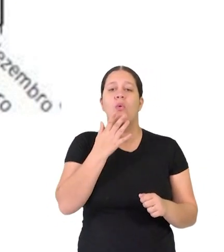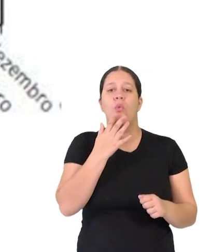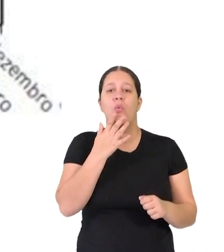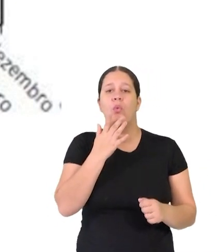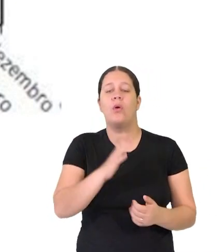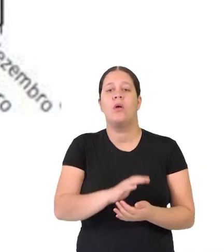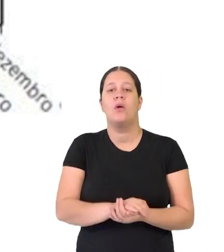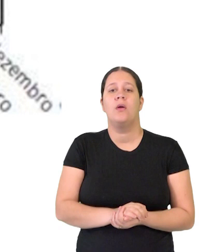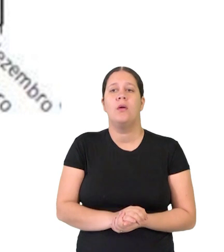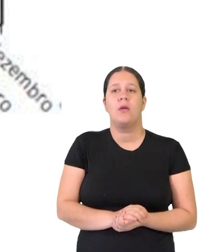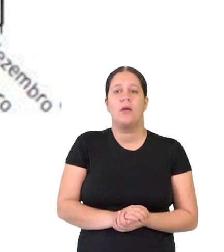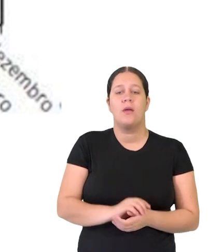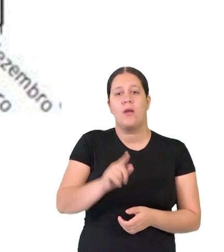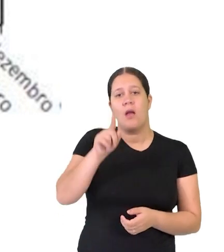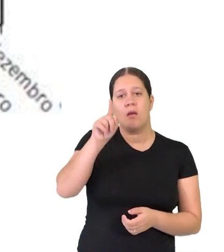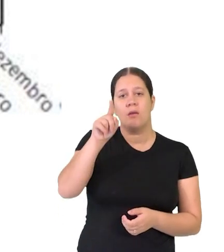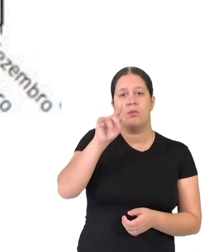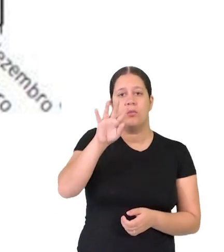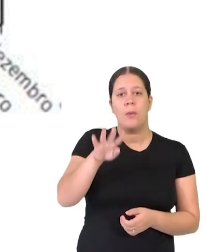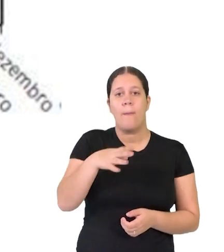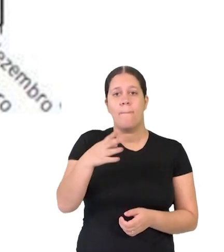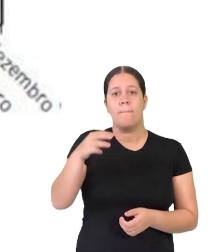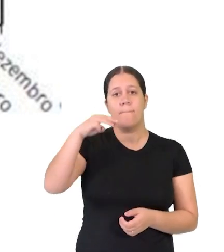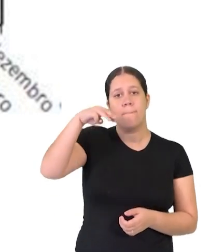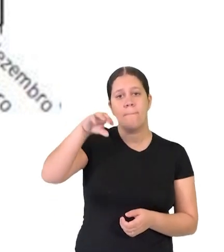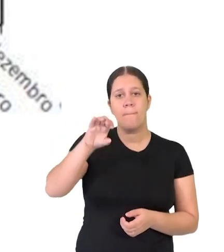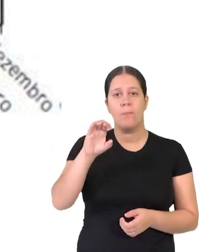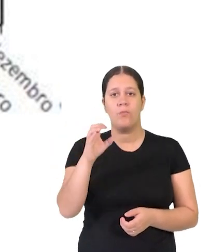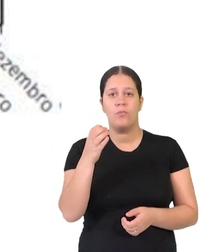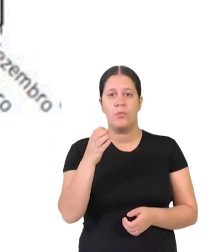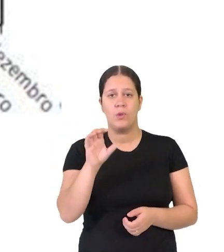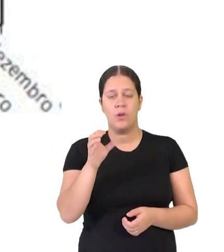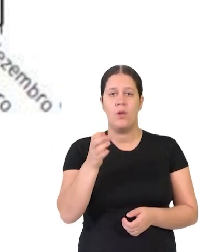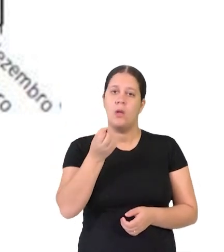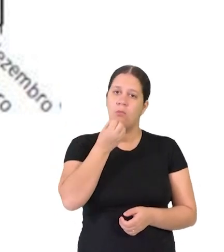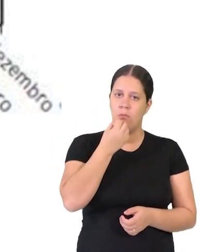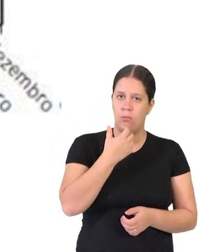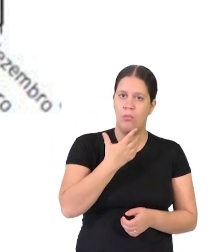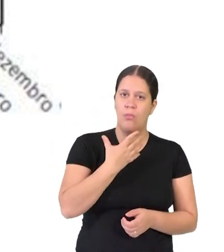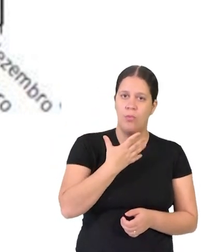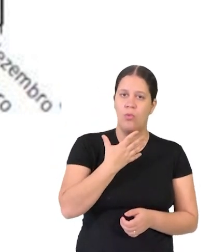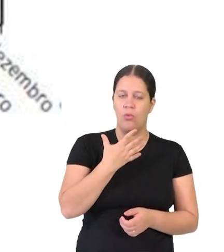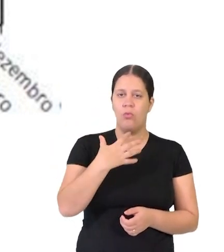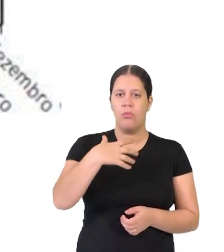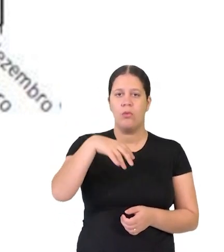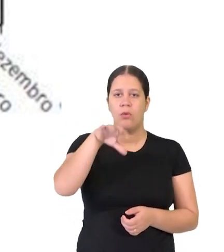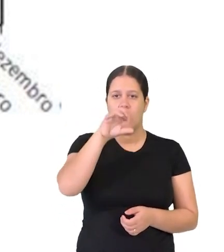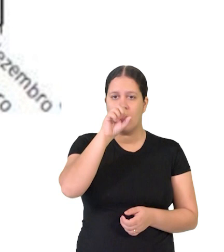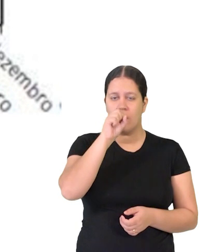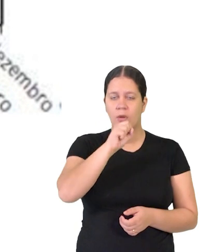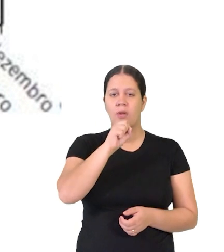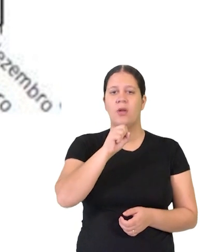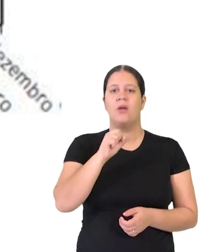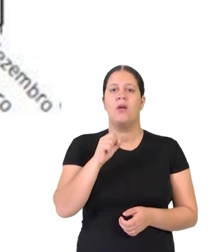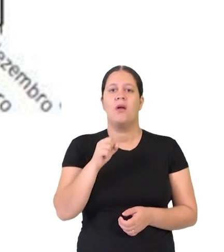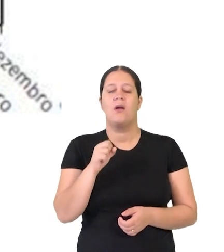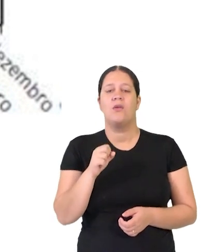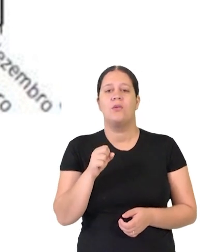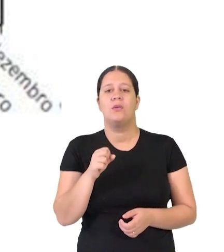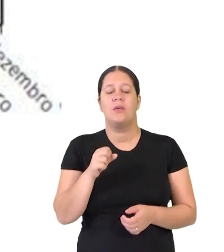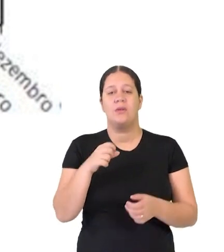perceba, aqui em março ele começa com boas condições favoráveis, depois ele desce um pouco, enquanto as